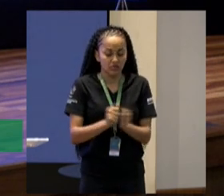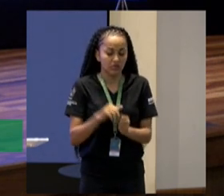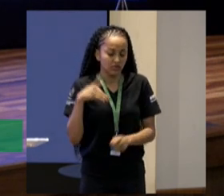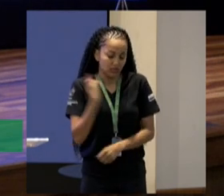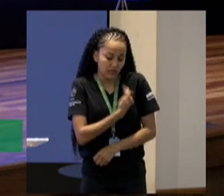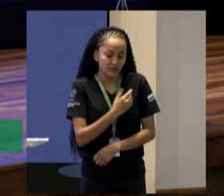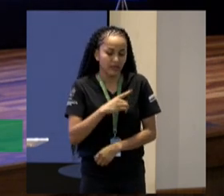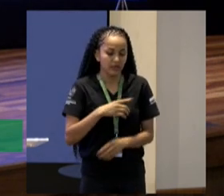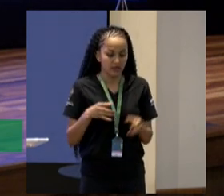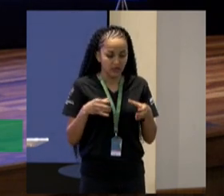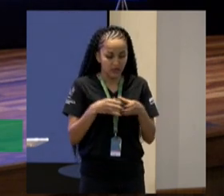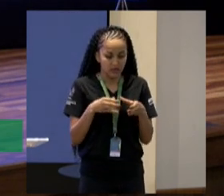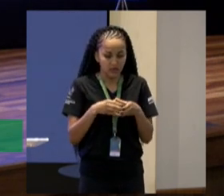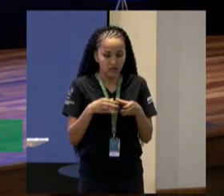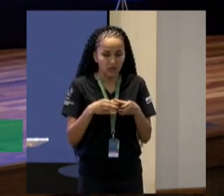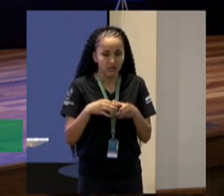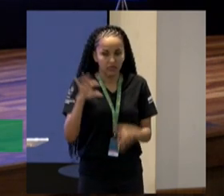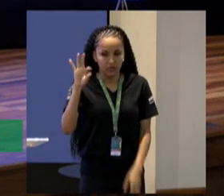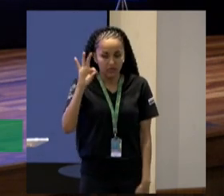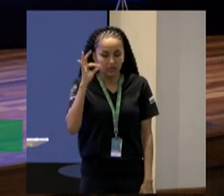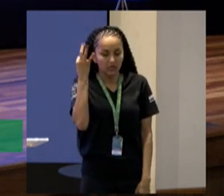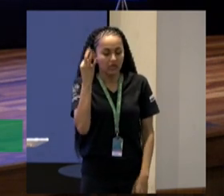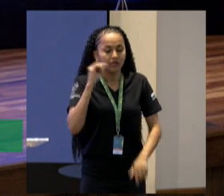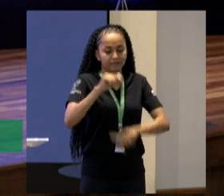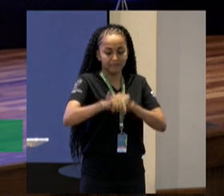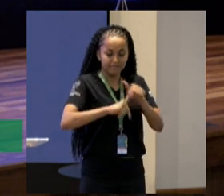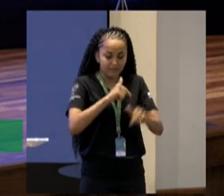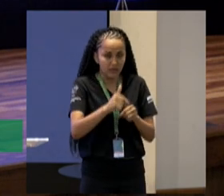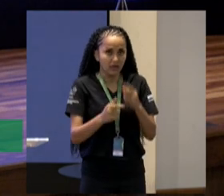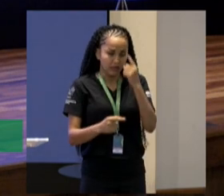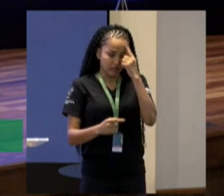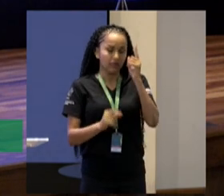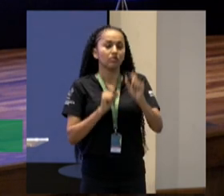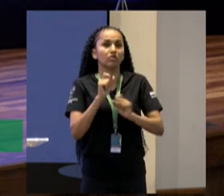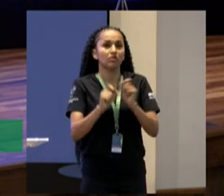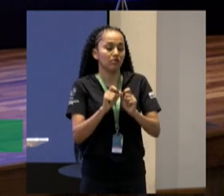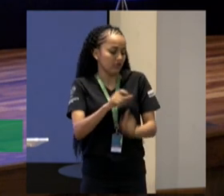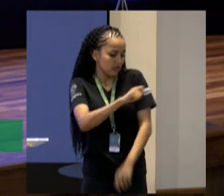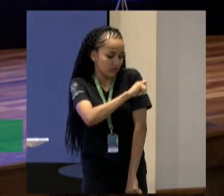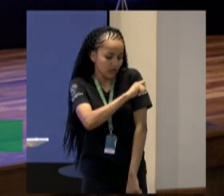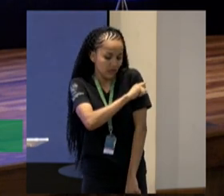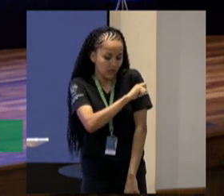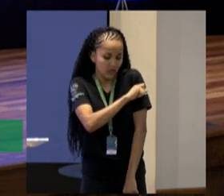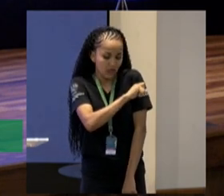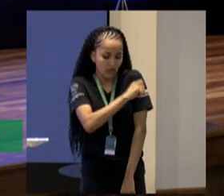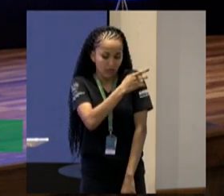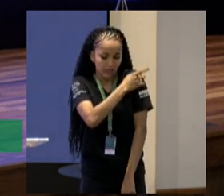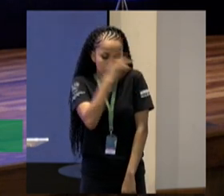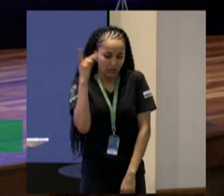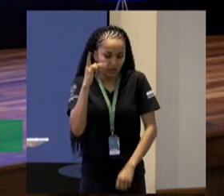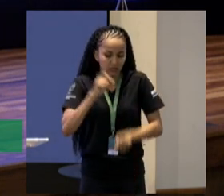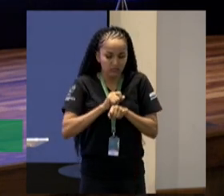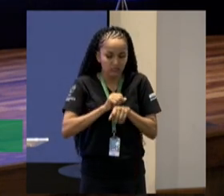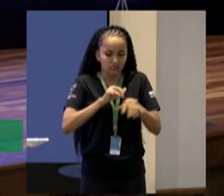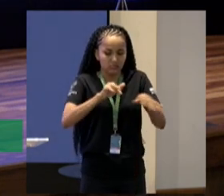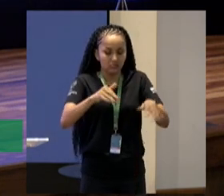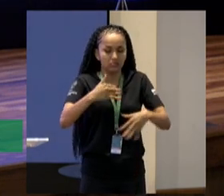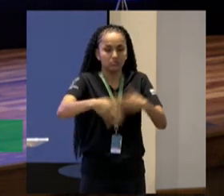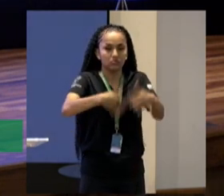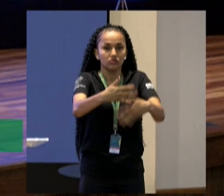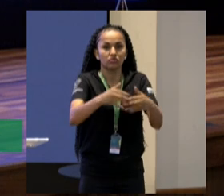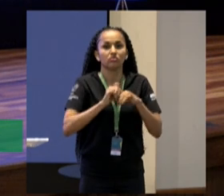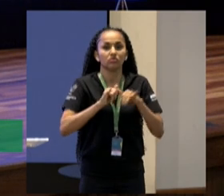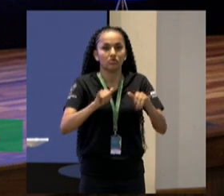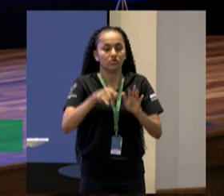grupo, que é o grupo Sankofa, em ação, pensando os estudantes como multiplicadores do projeto, em sala de aula,